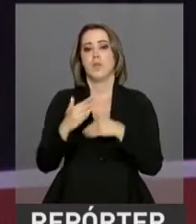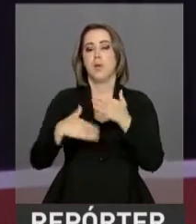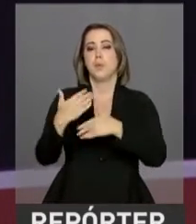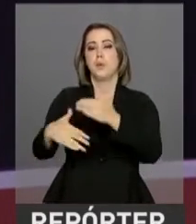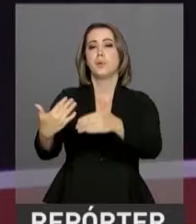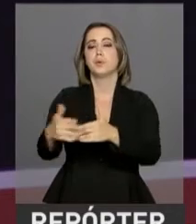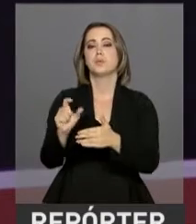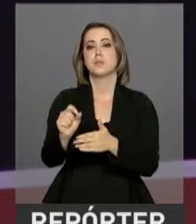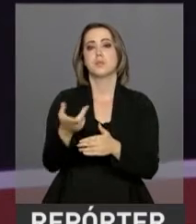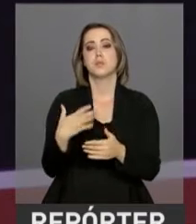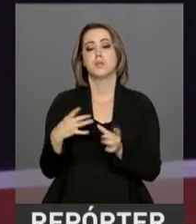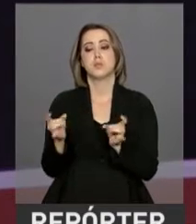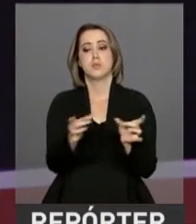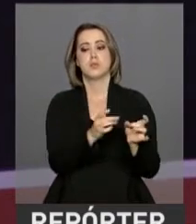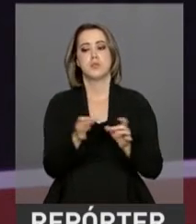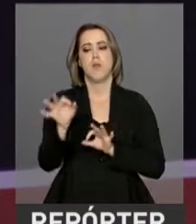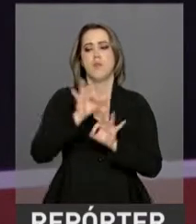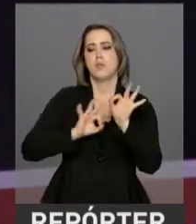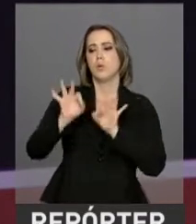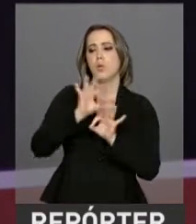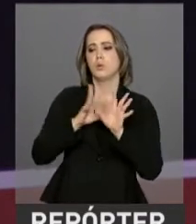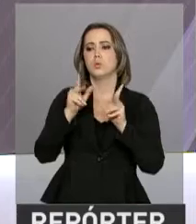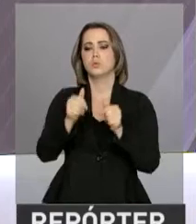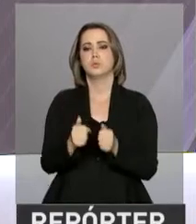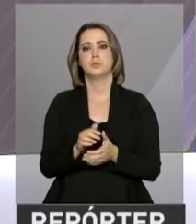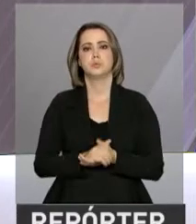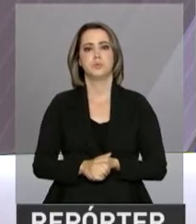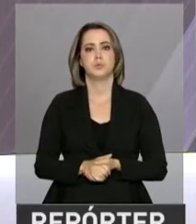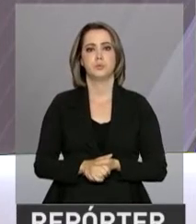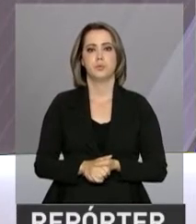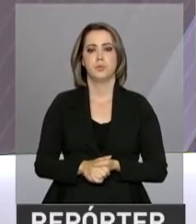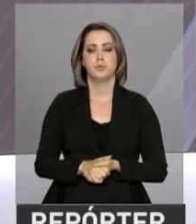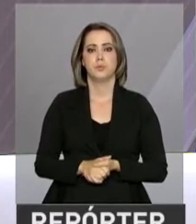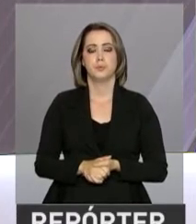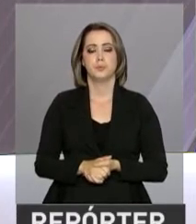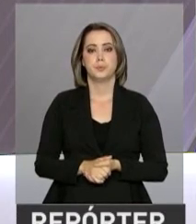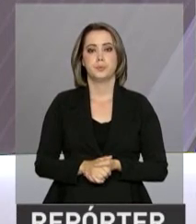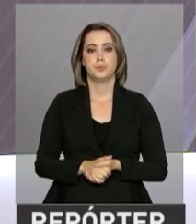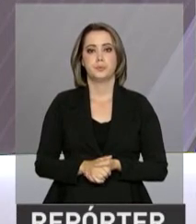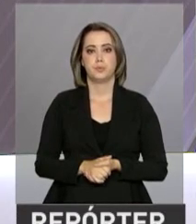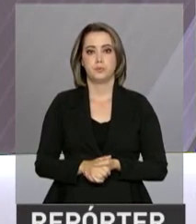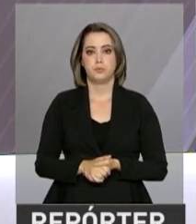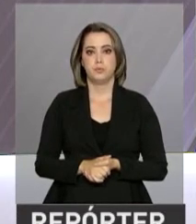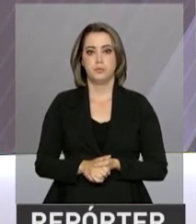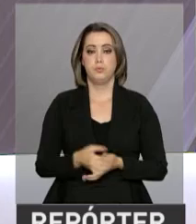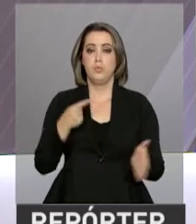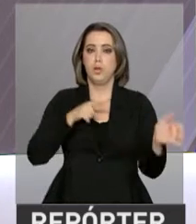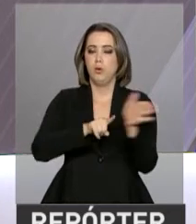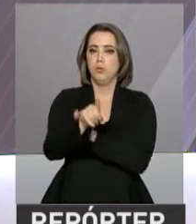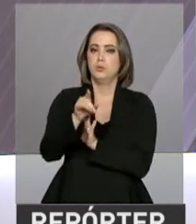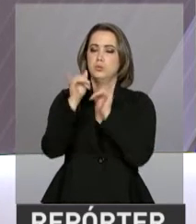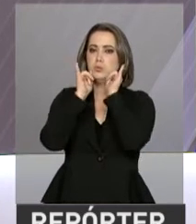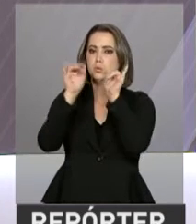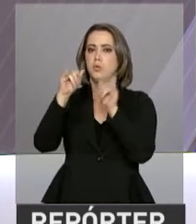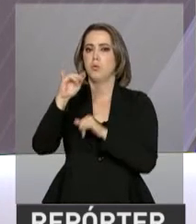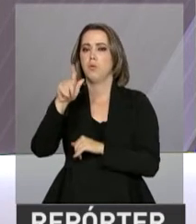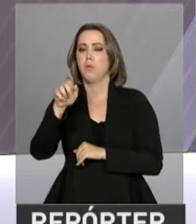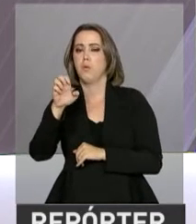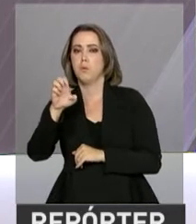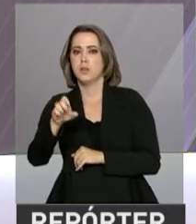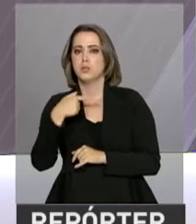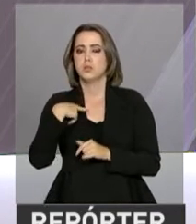produção, né, a comercialização e a organização para o aspecto produtivo. Uma pesquisa divulgada pelo IBGE mostra que os